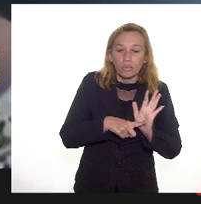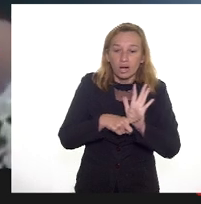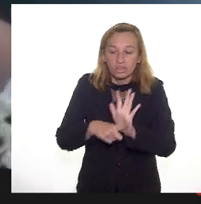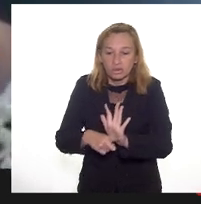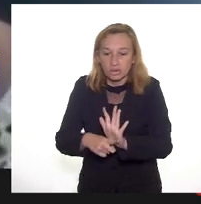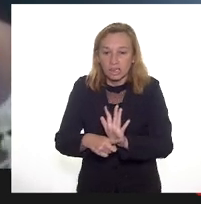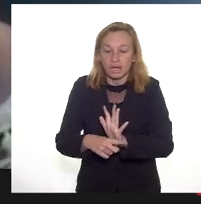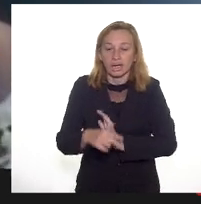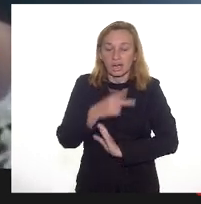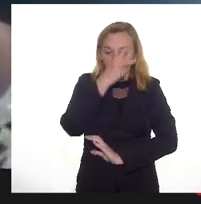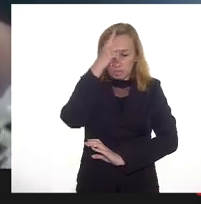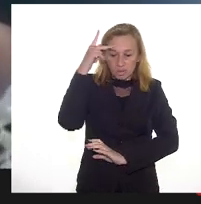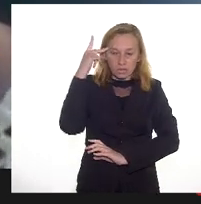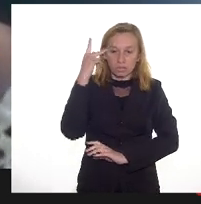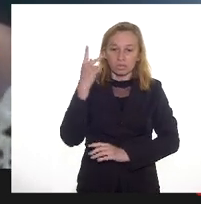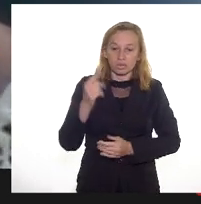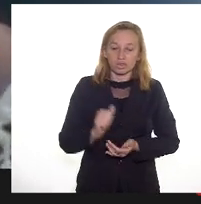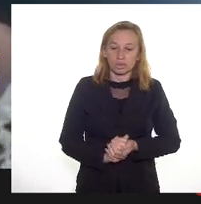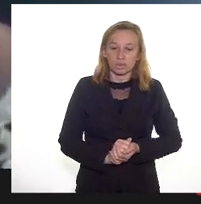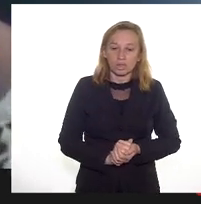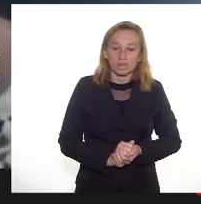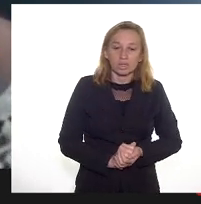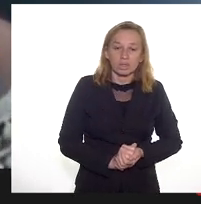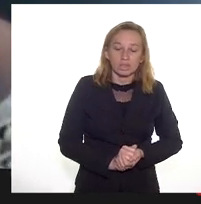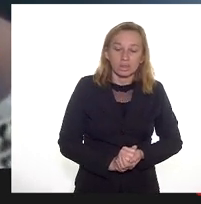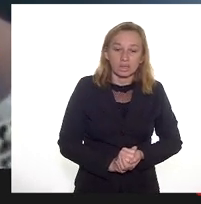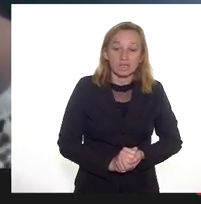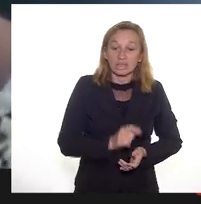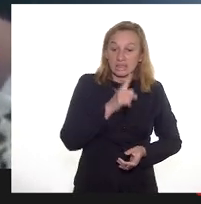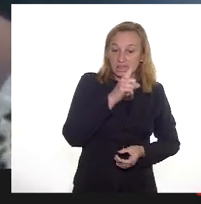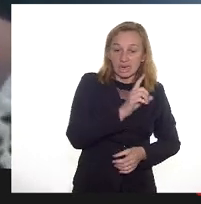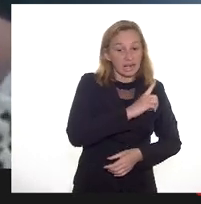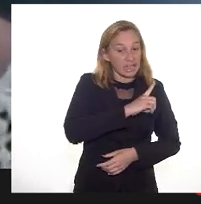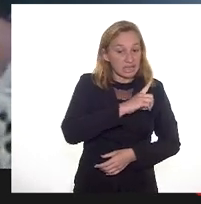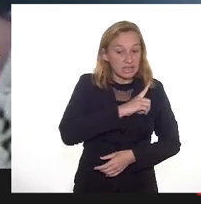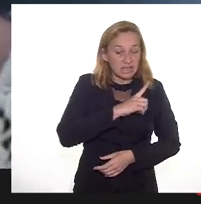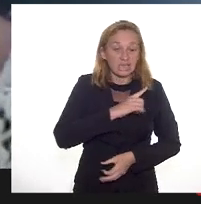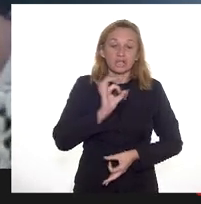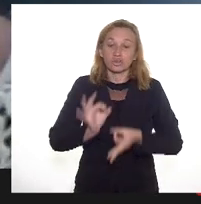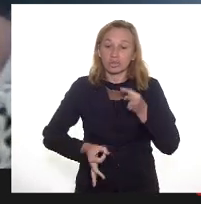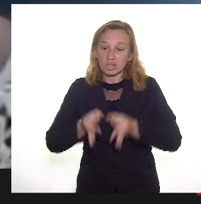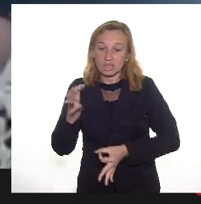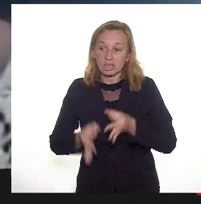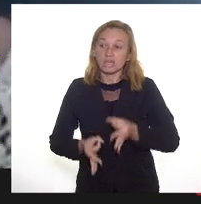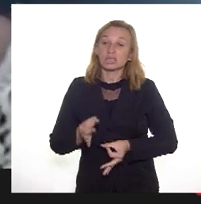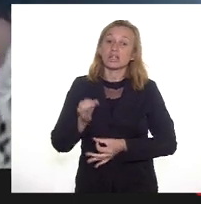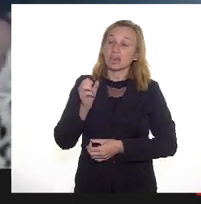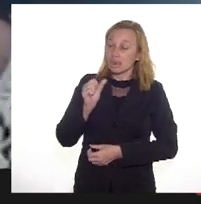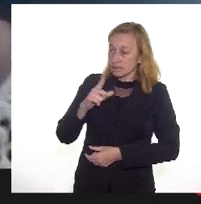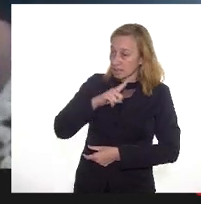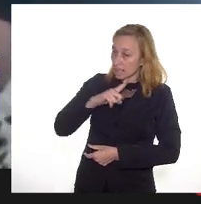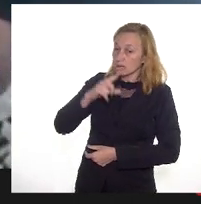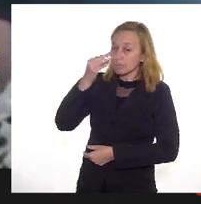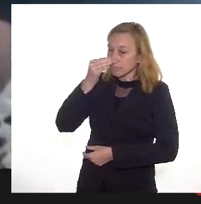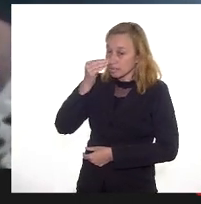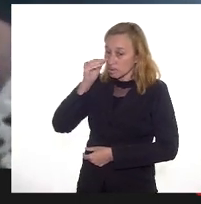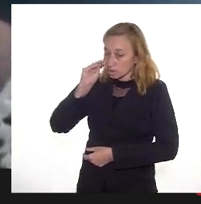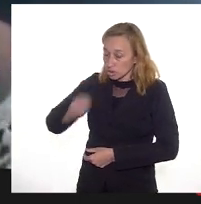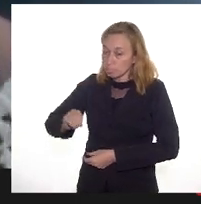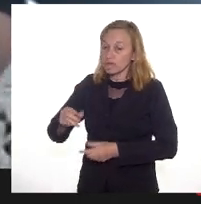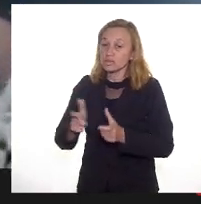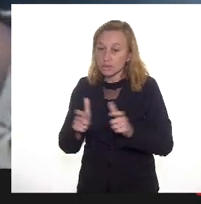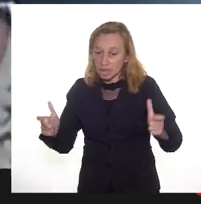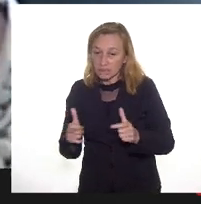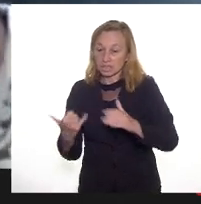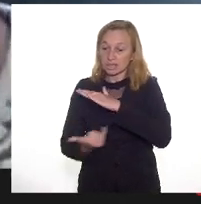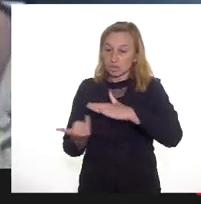vítimas, nas delegacias, no judiciário, porque há uma descrença muito grande desses religiosos em relação a essas